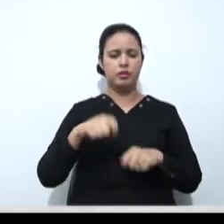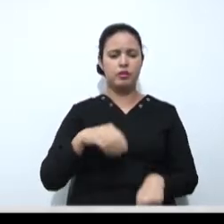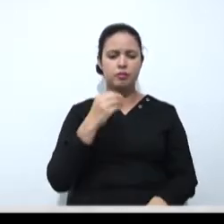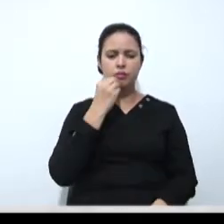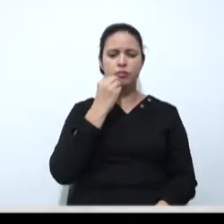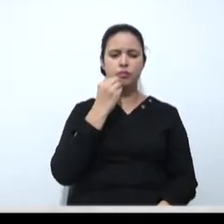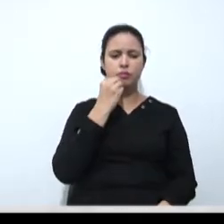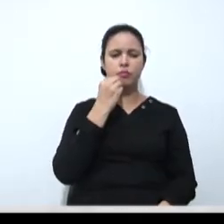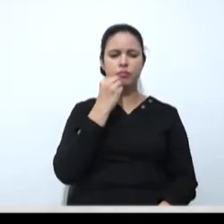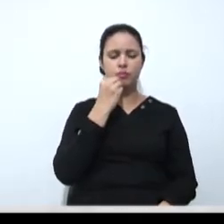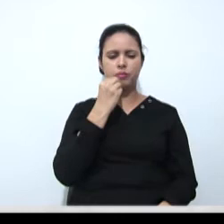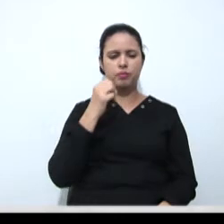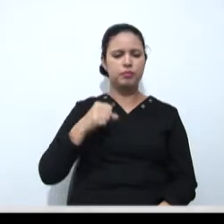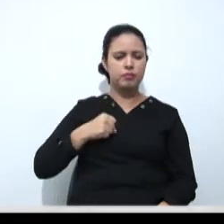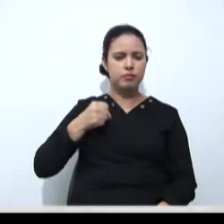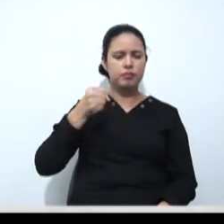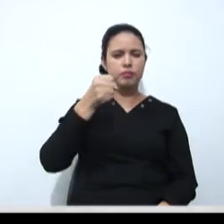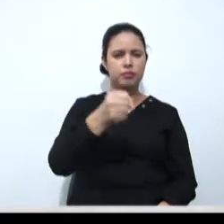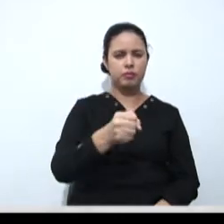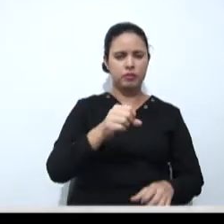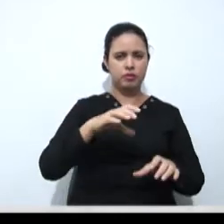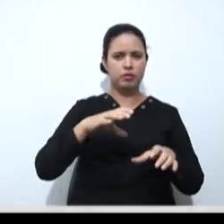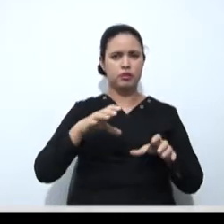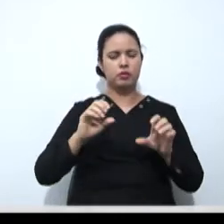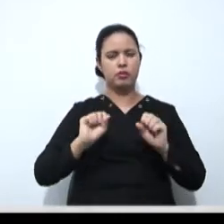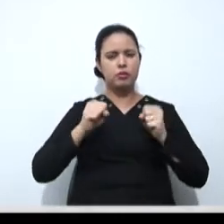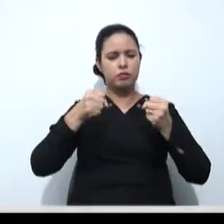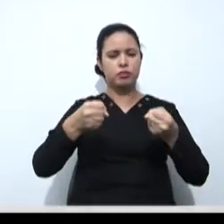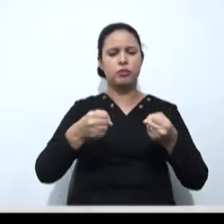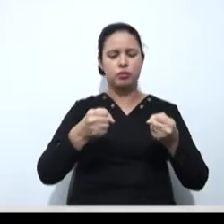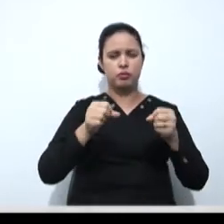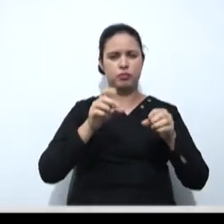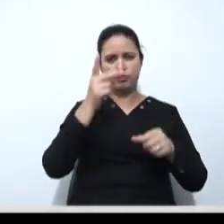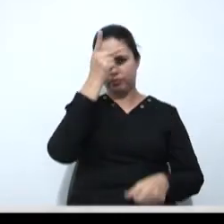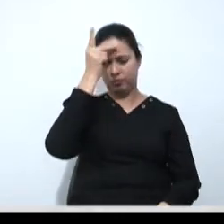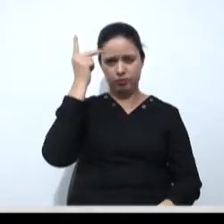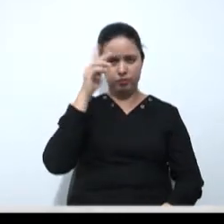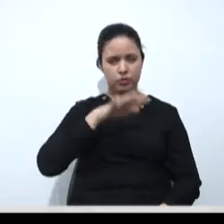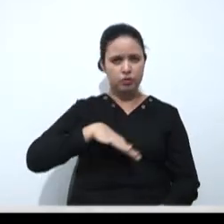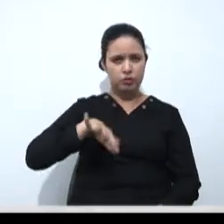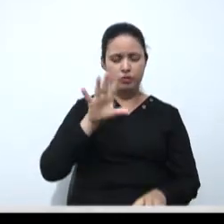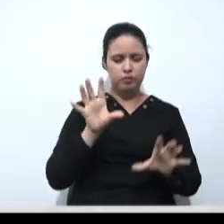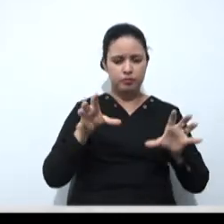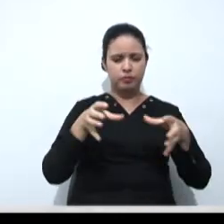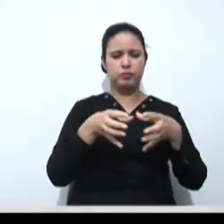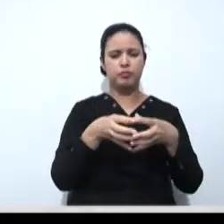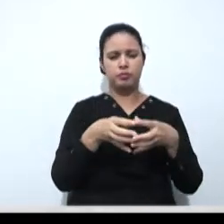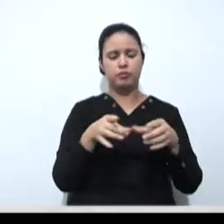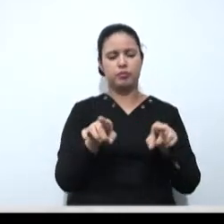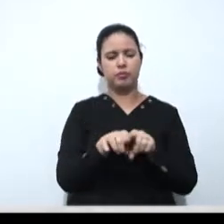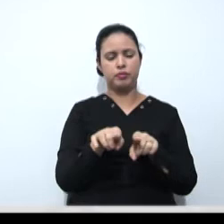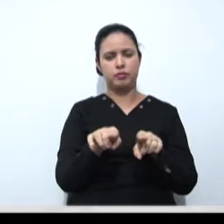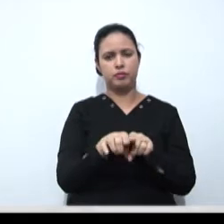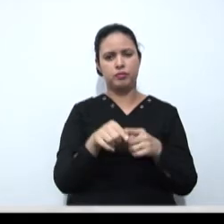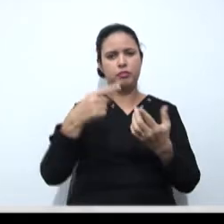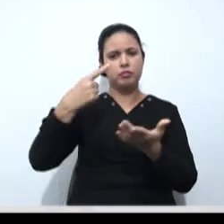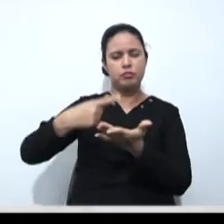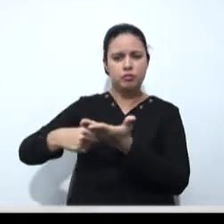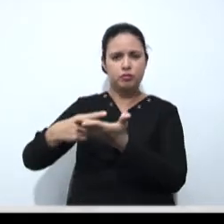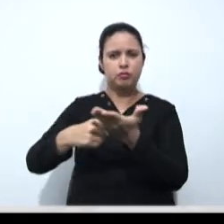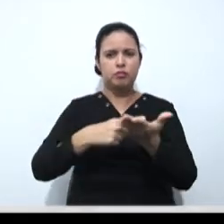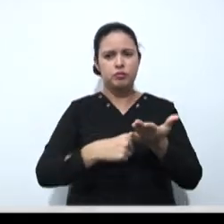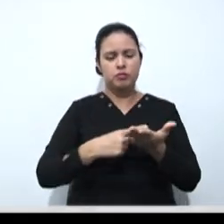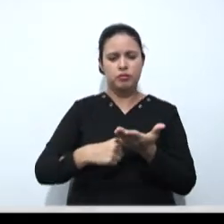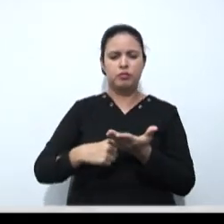quê? A participação de todas as pessoas que estão nesse processo, nessa organização. Ela possibilita o engajamento,